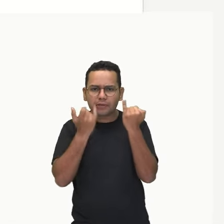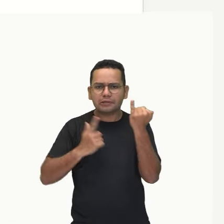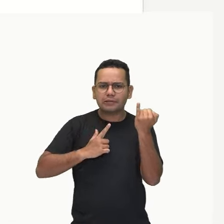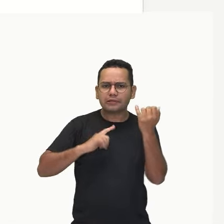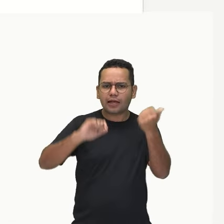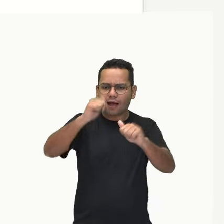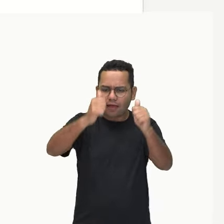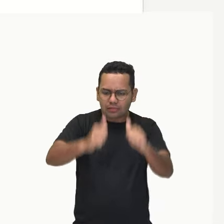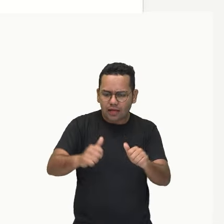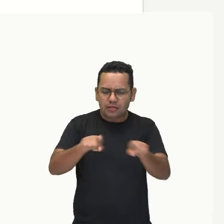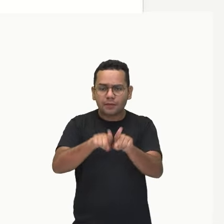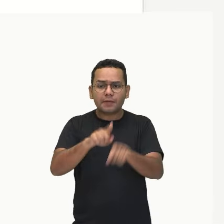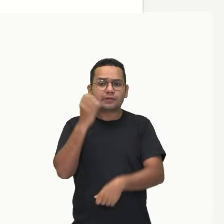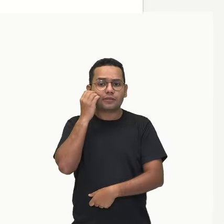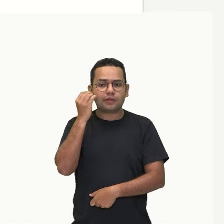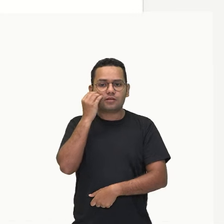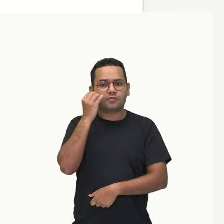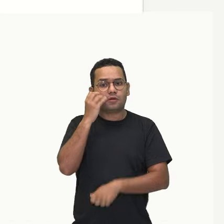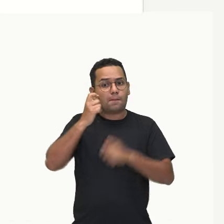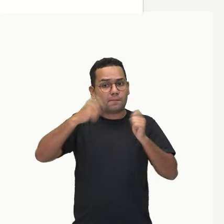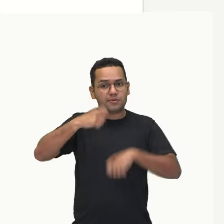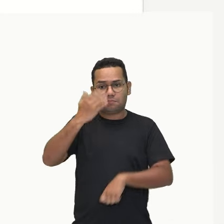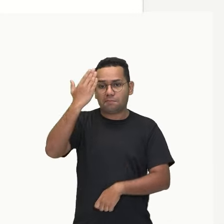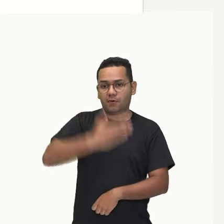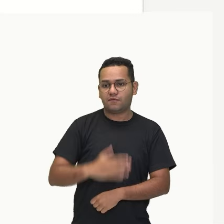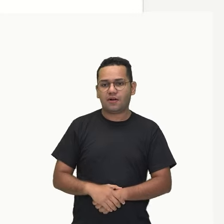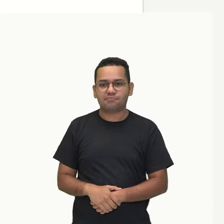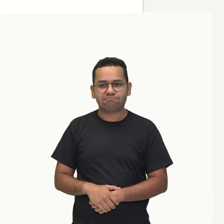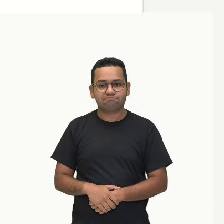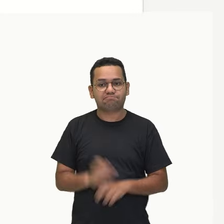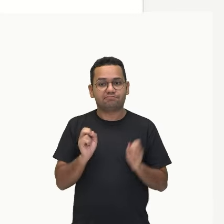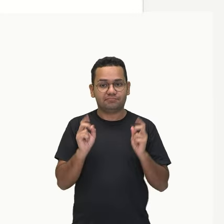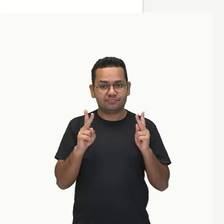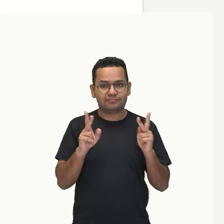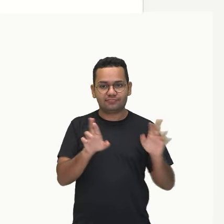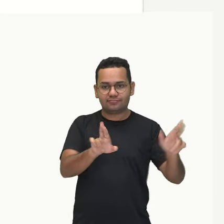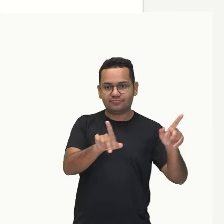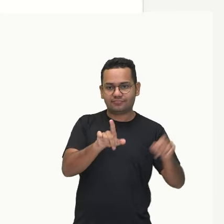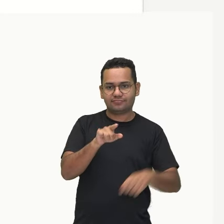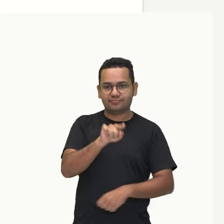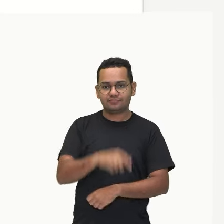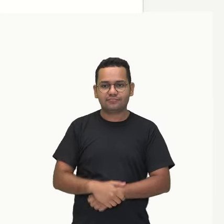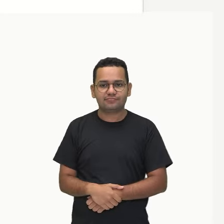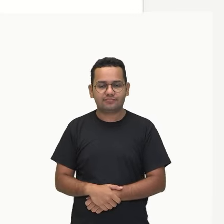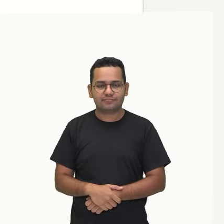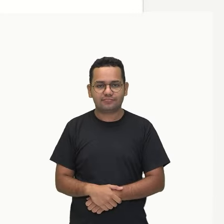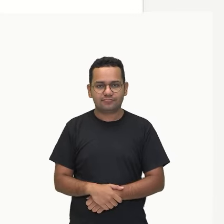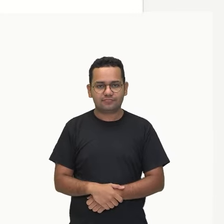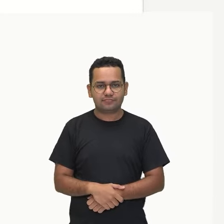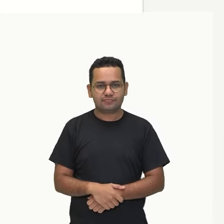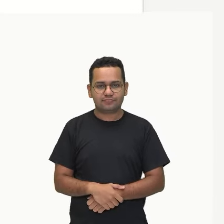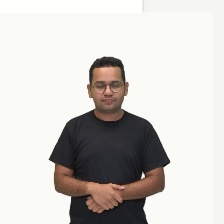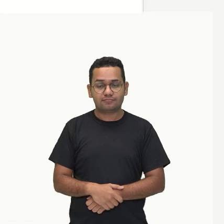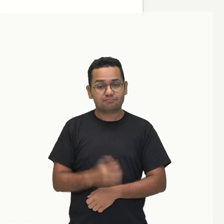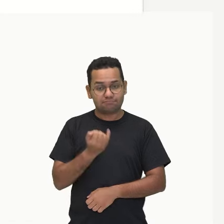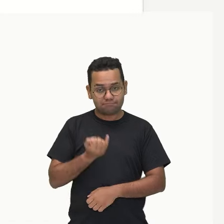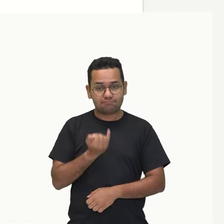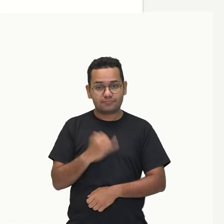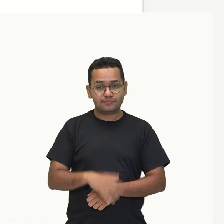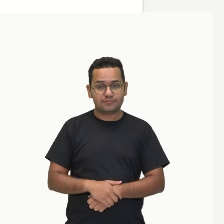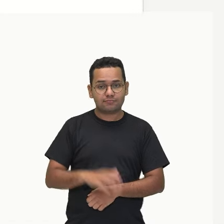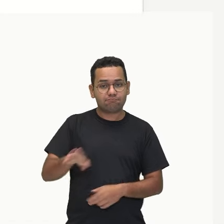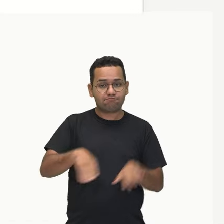testes científicos. Estão percebendo a diferença aí? Que fique bem claro isso daí, né? Essa diferença ela é importante.